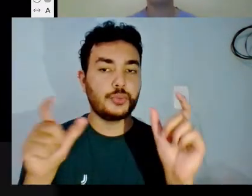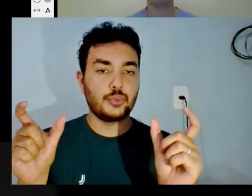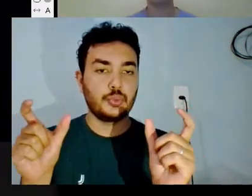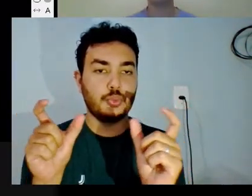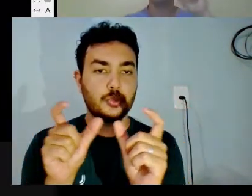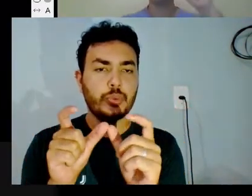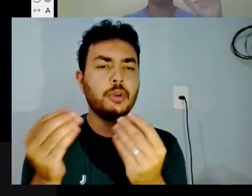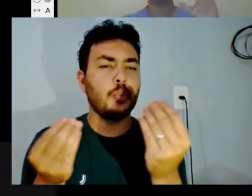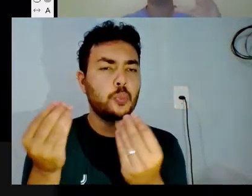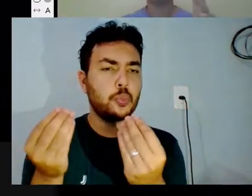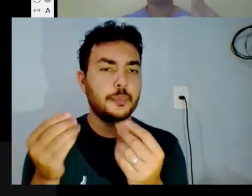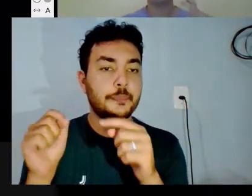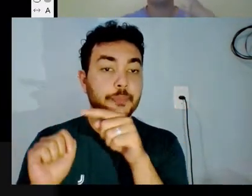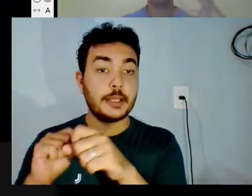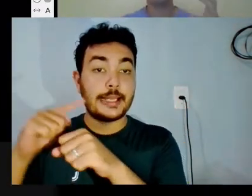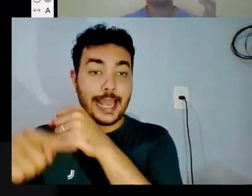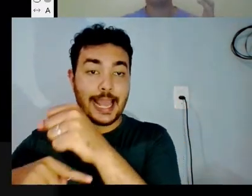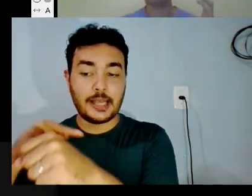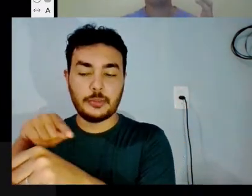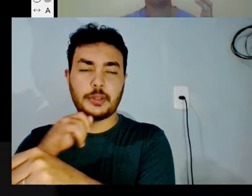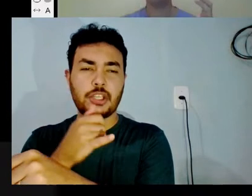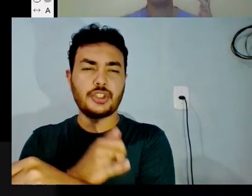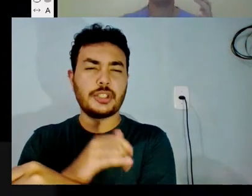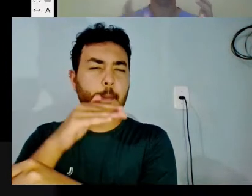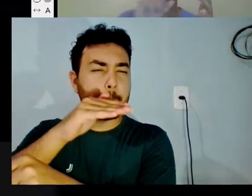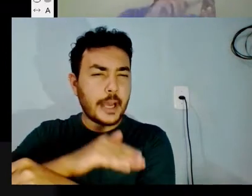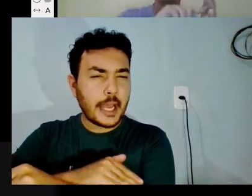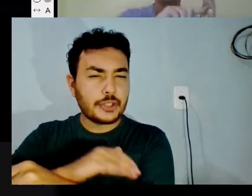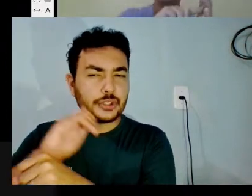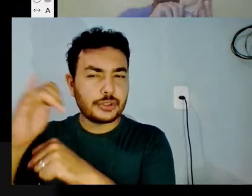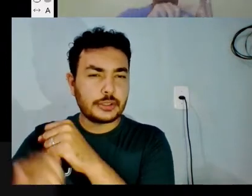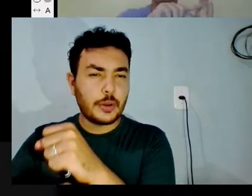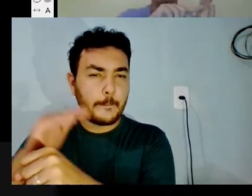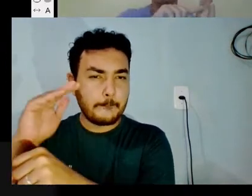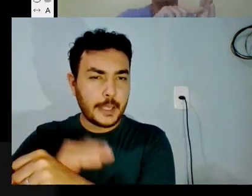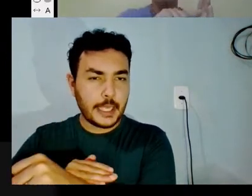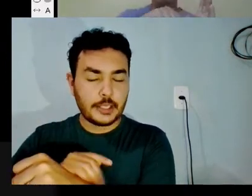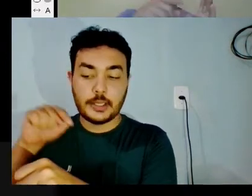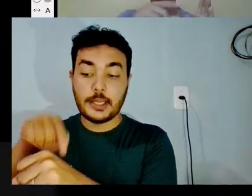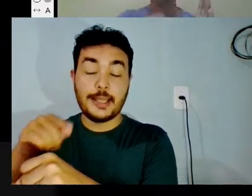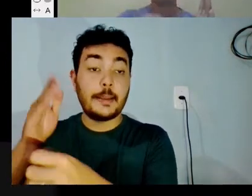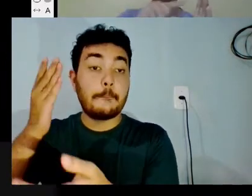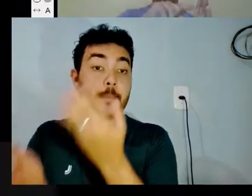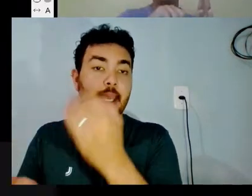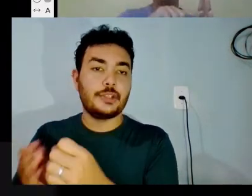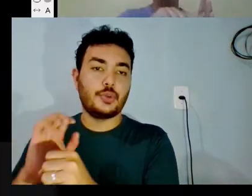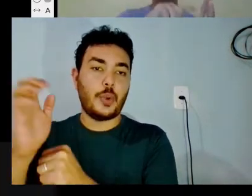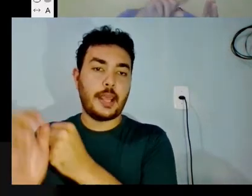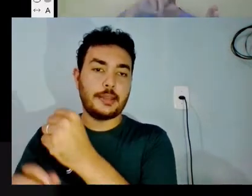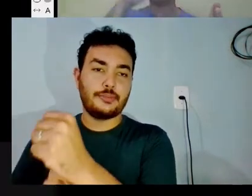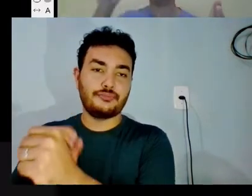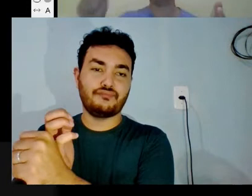cargas opostas? Um átomo que tem baixa energia de ionização, ele perde esse elétron, perde literalmente, esse elétron